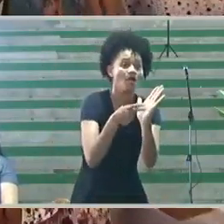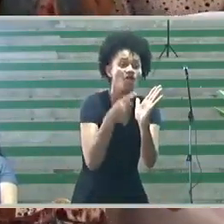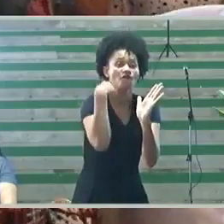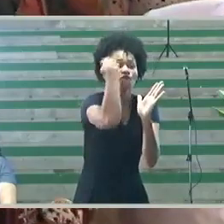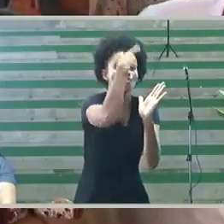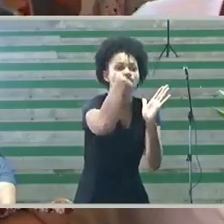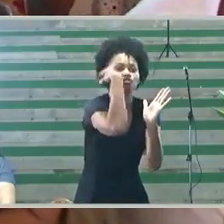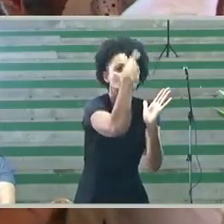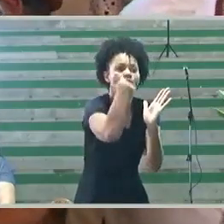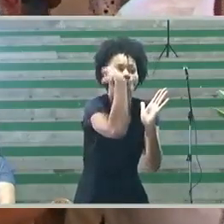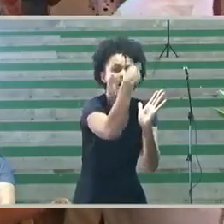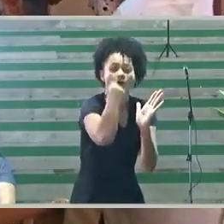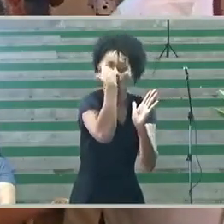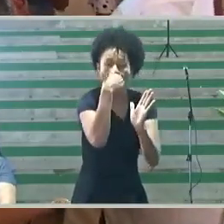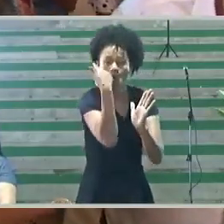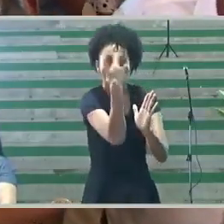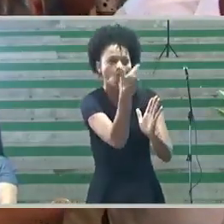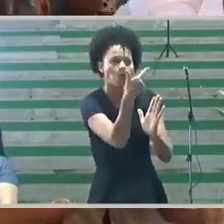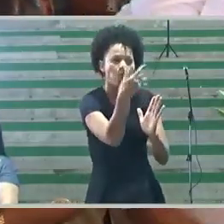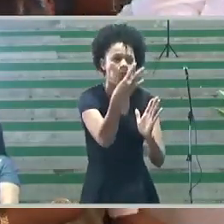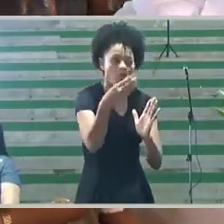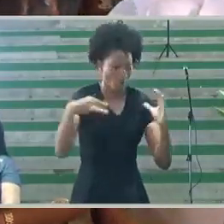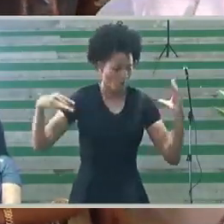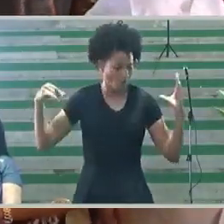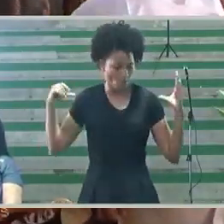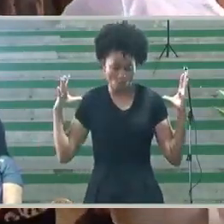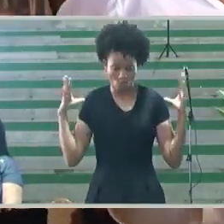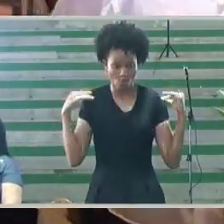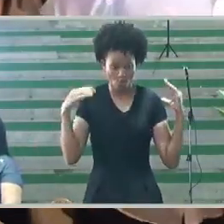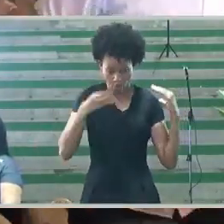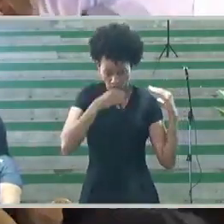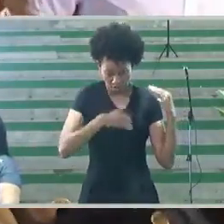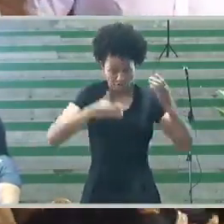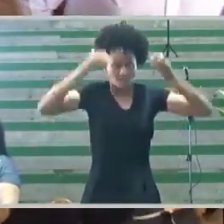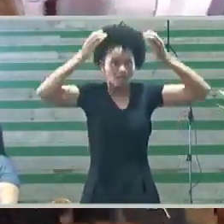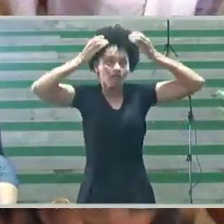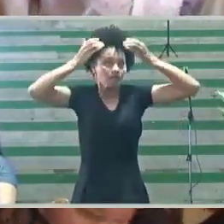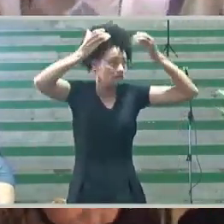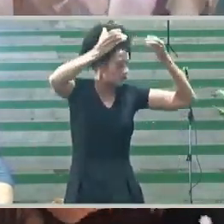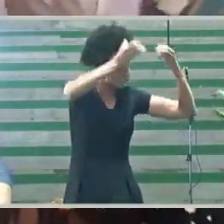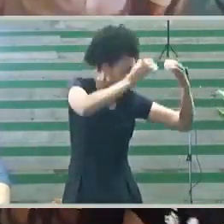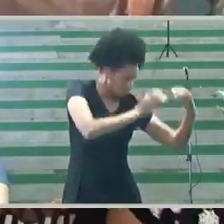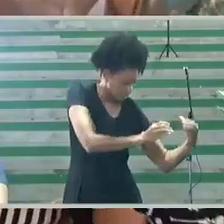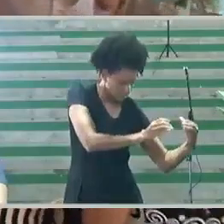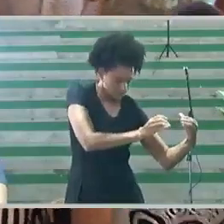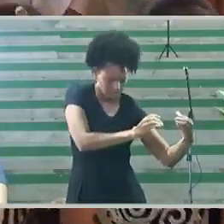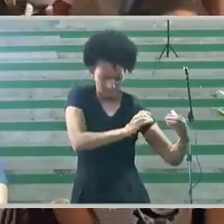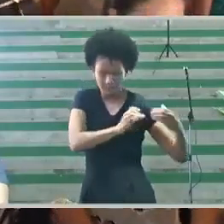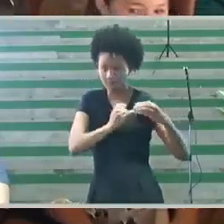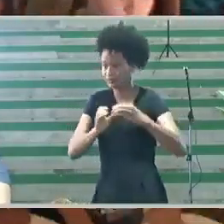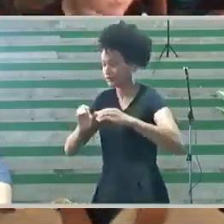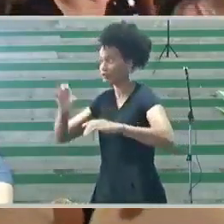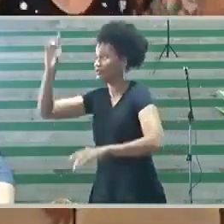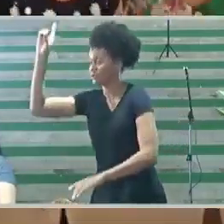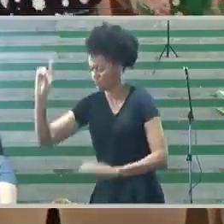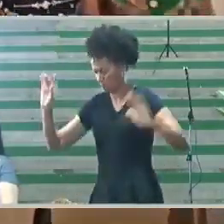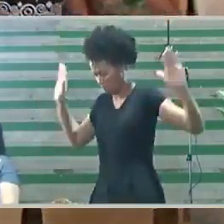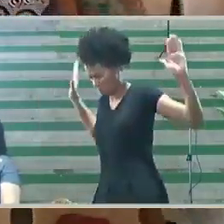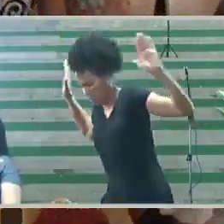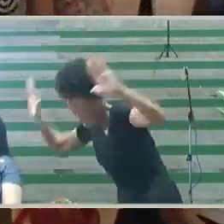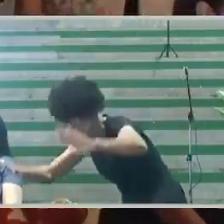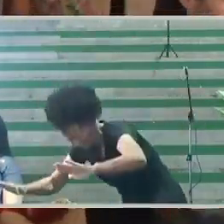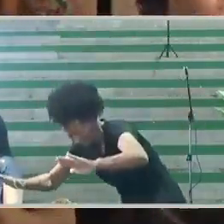horas por dia, os anciãos tiram a sua coroa e se prostram diante dele, dizendo que